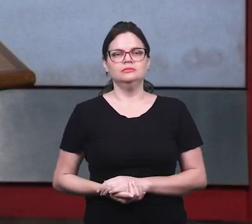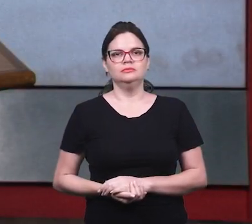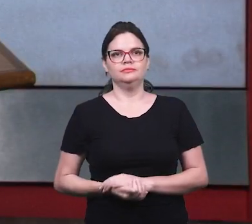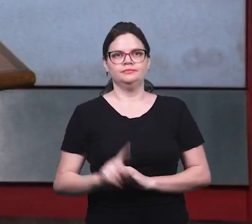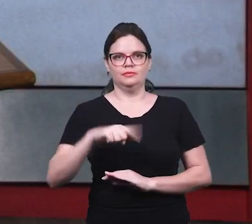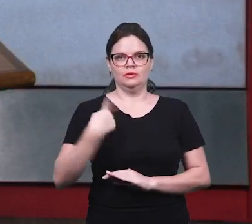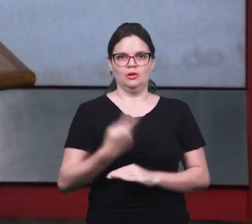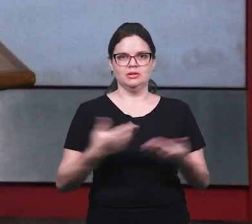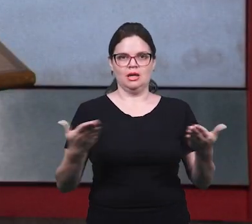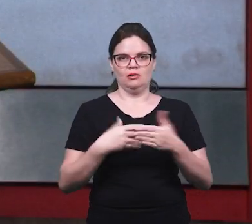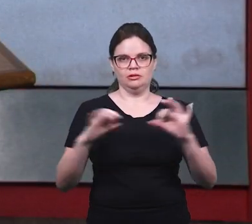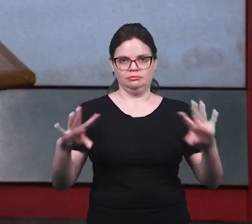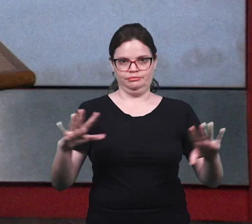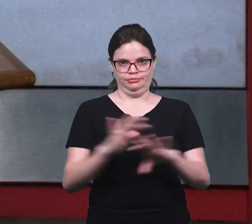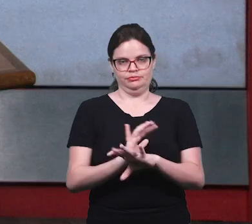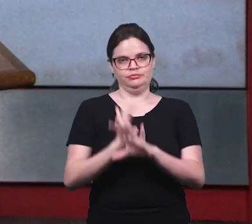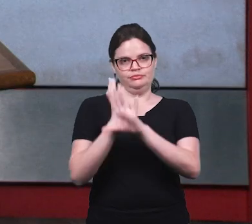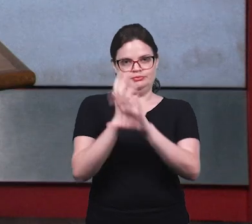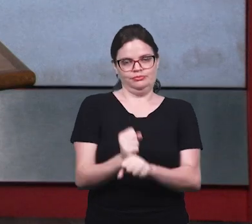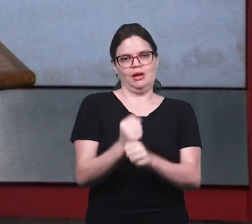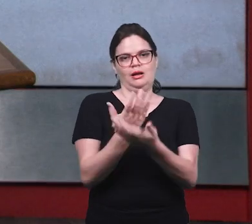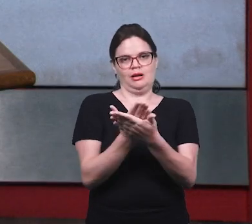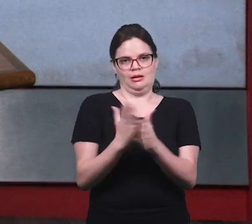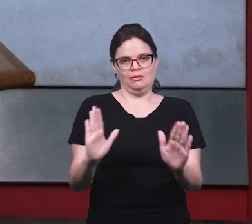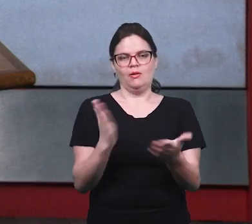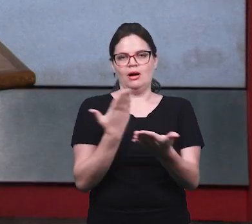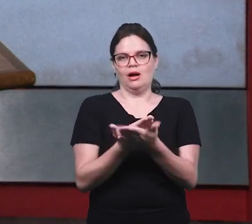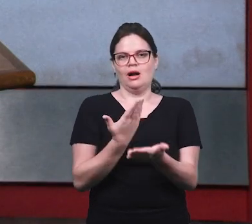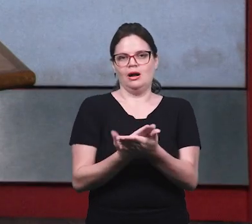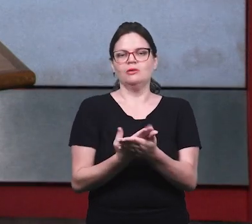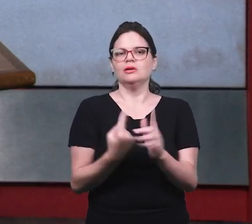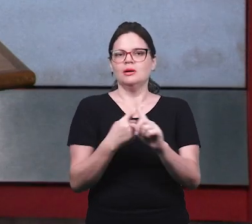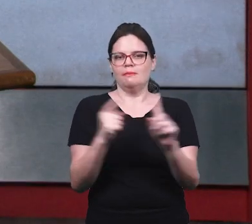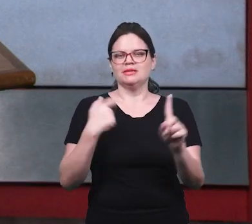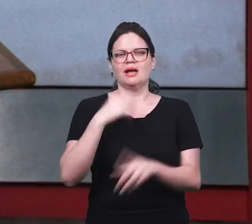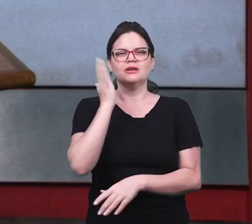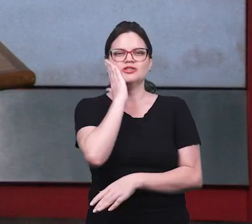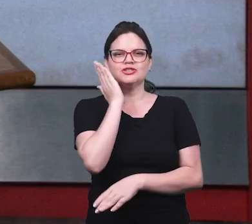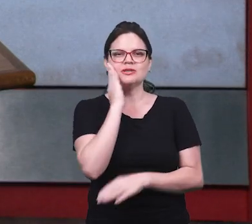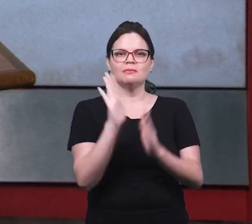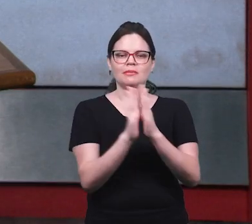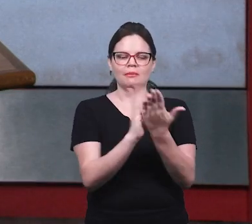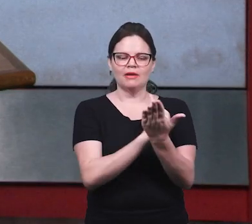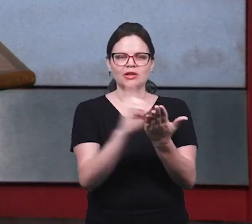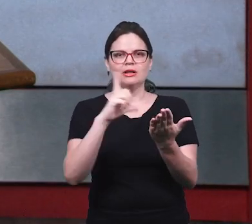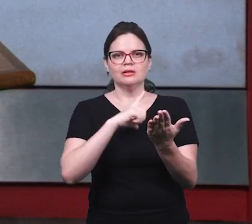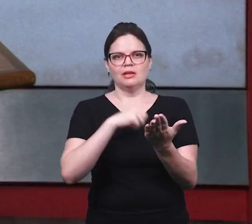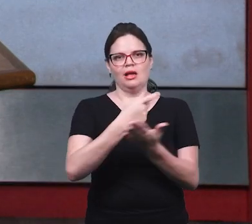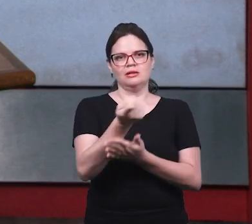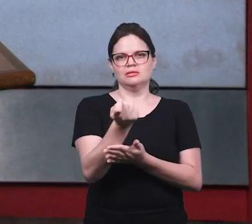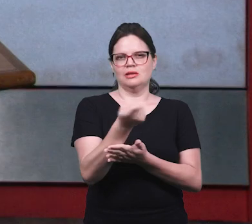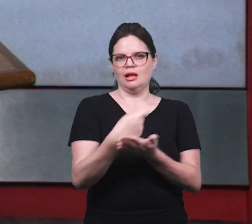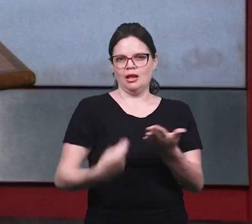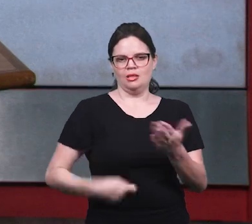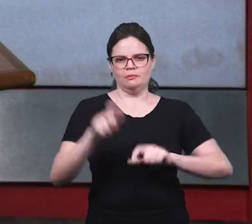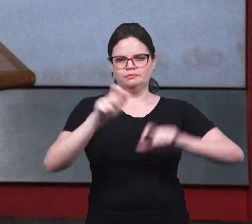Nós concluímos esta aula com a afirmação de que, embora a Bíblia seja um livro que tenha sido escrito por